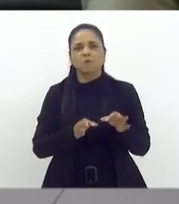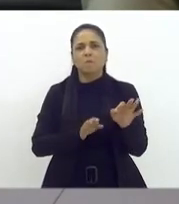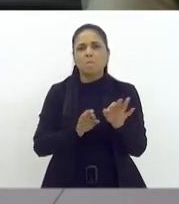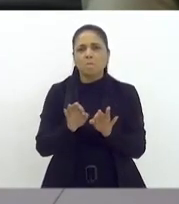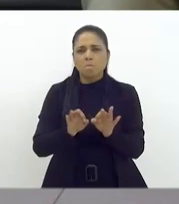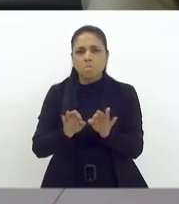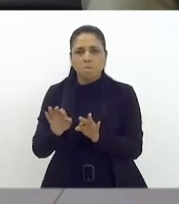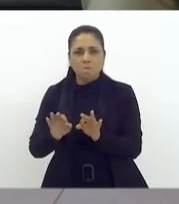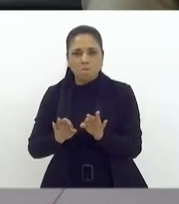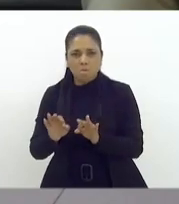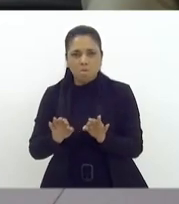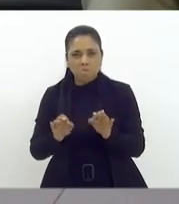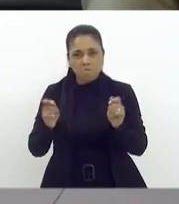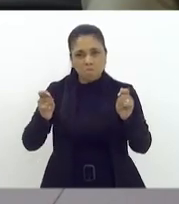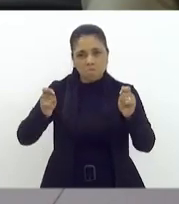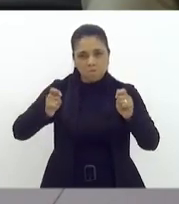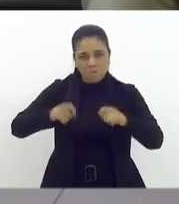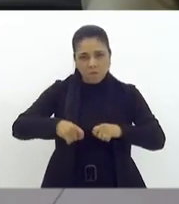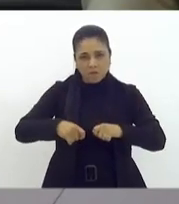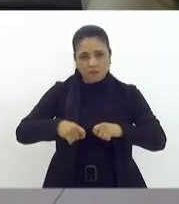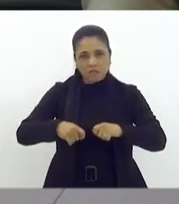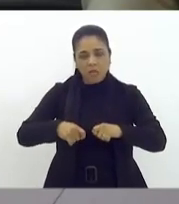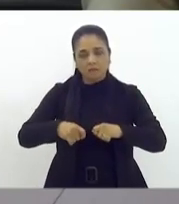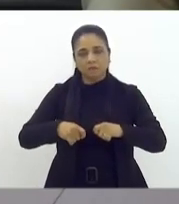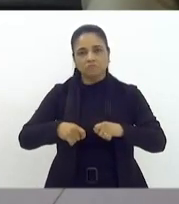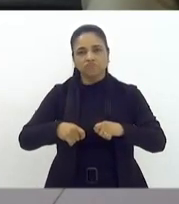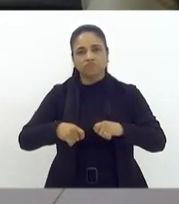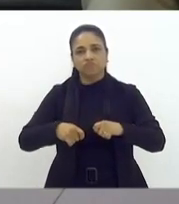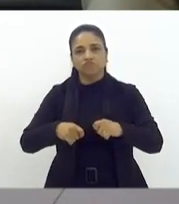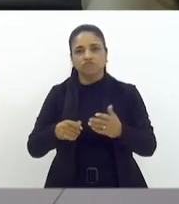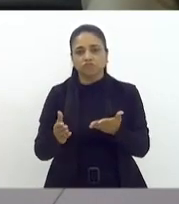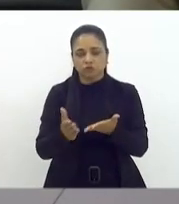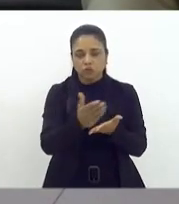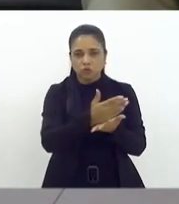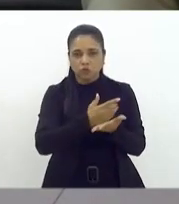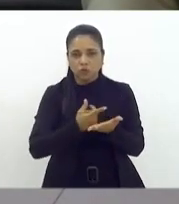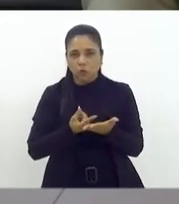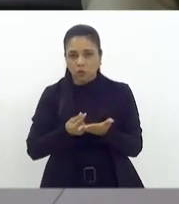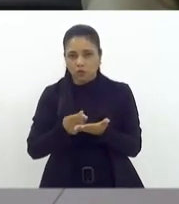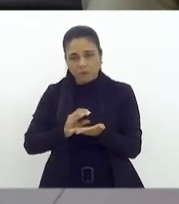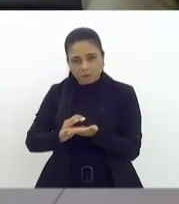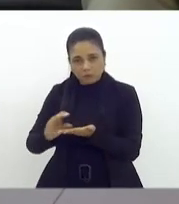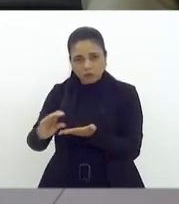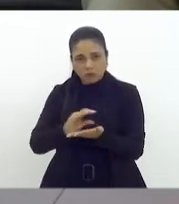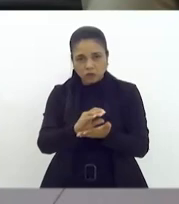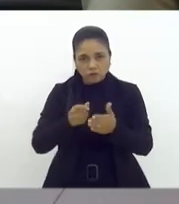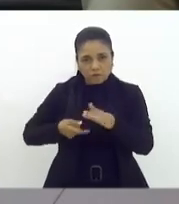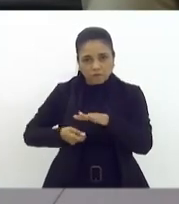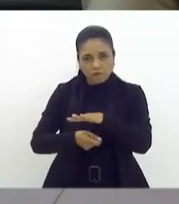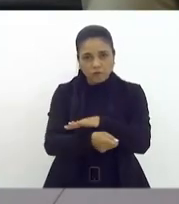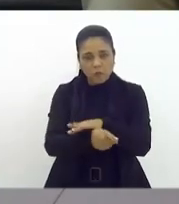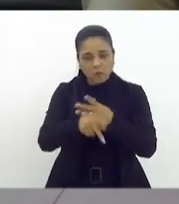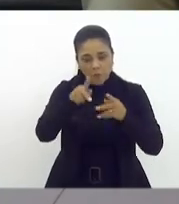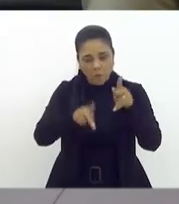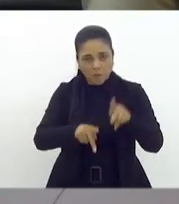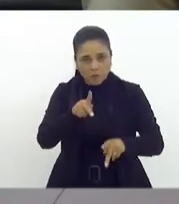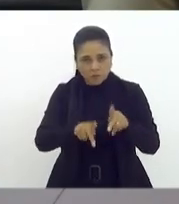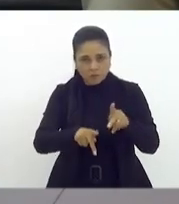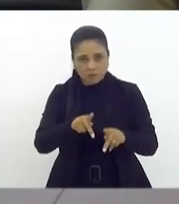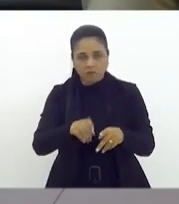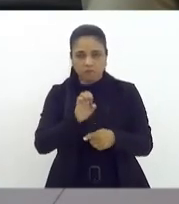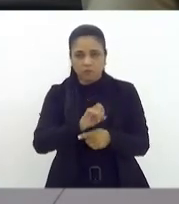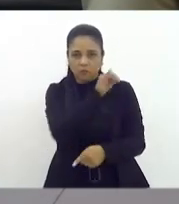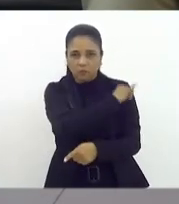com capacidade dotada de orçamento e de investimento para servir a população do estado do Rio de